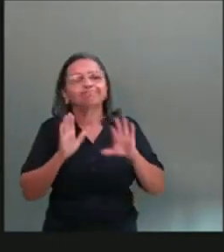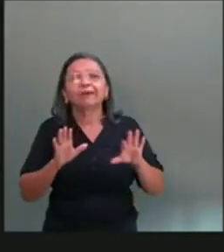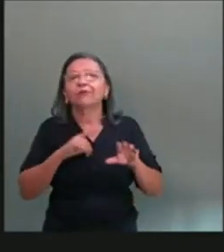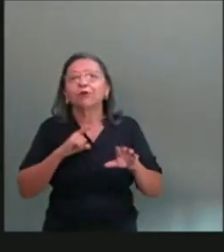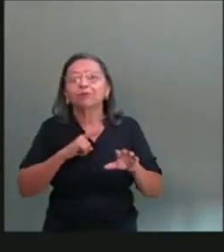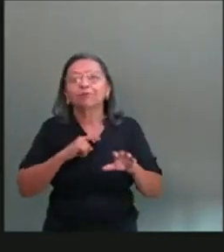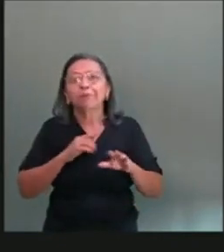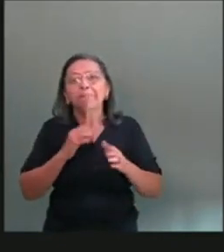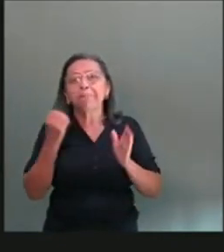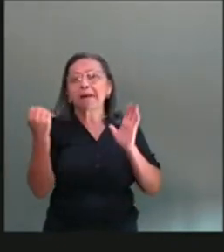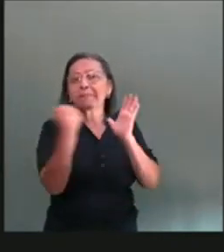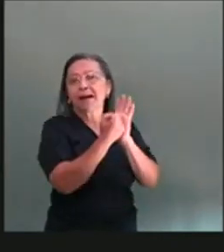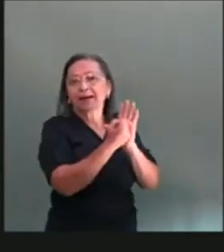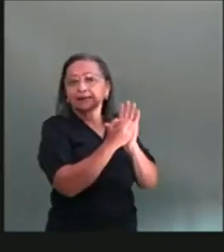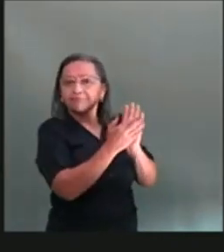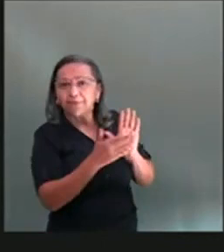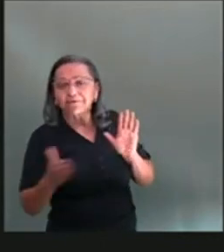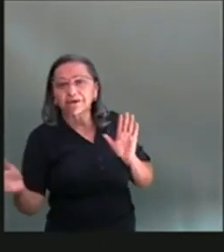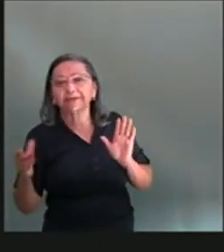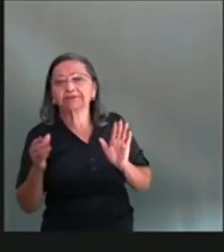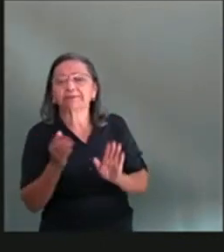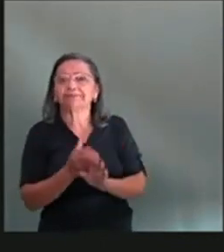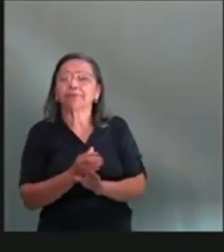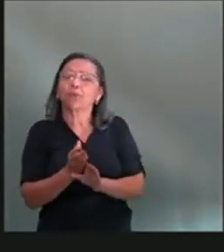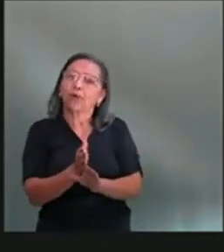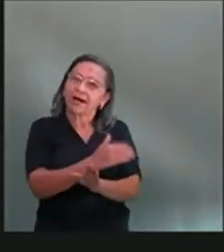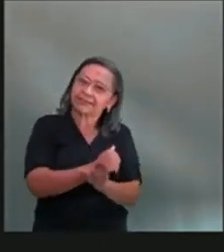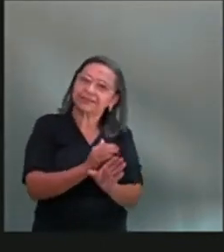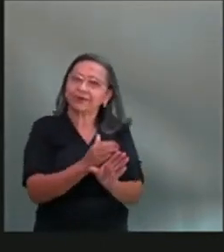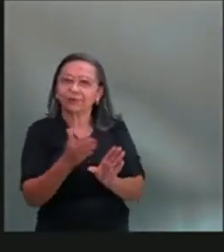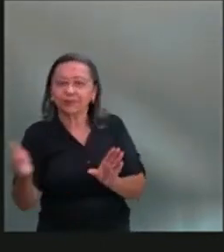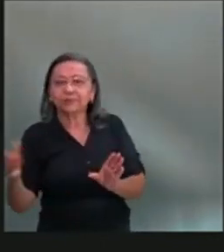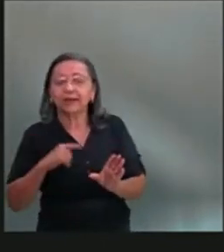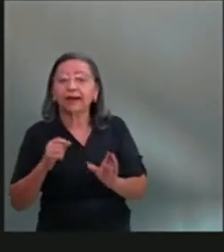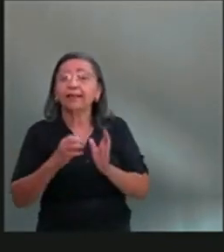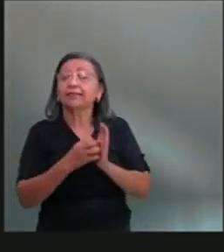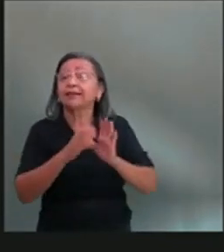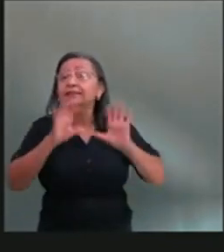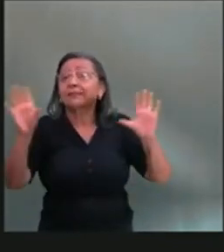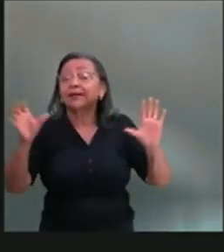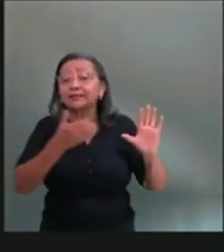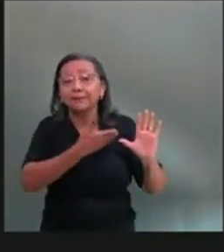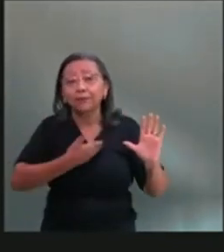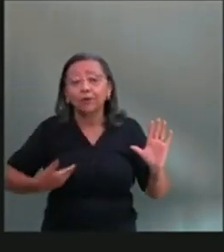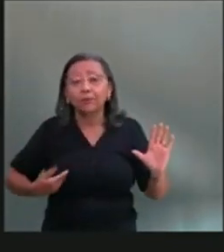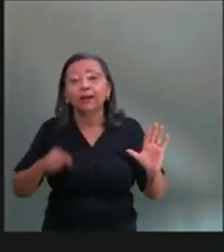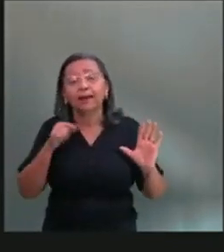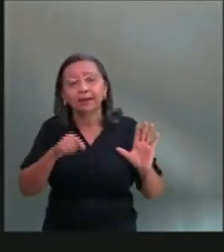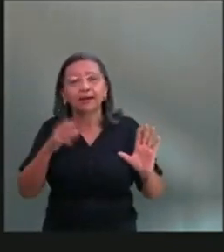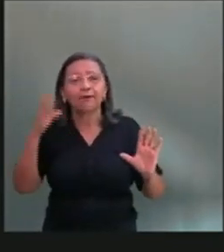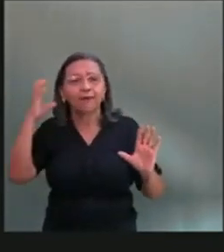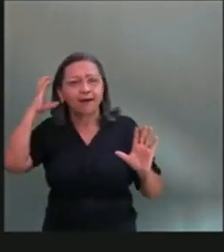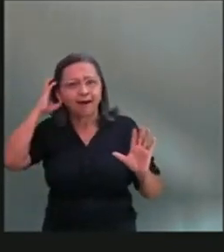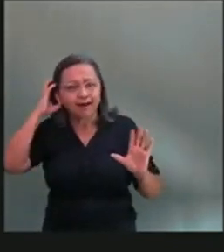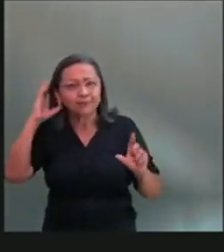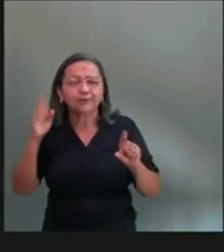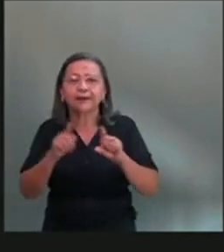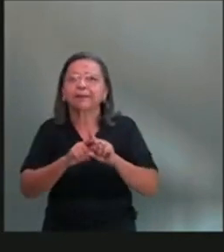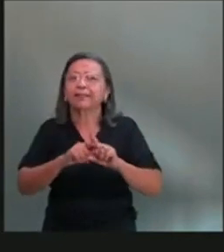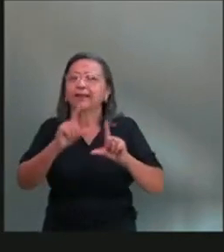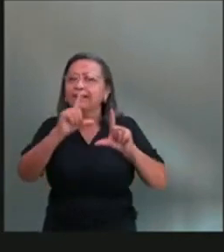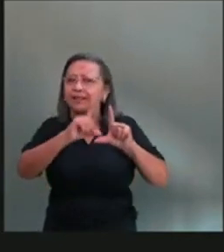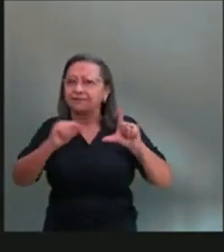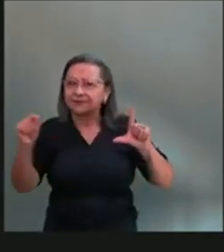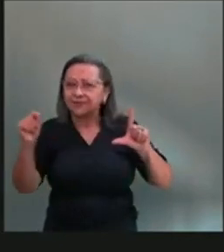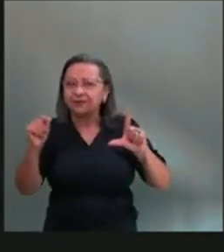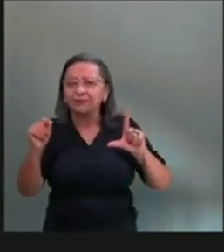um dos princípios que são fundamentais da administração pública, que é a transparência pública. Não é? Através aqui do rádio, da agência,